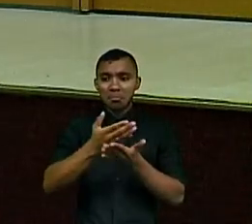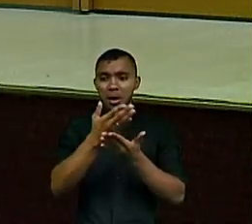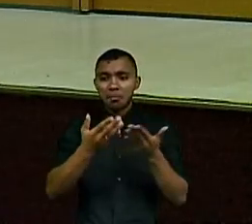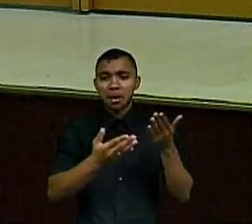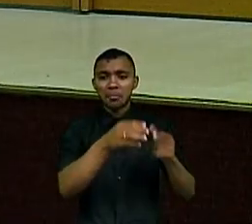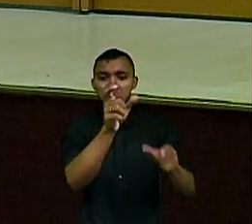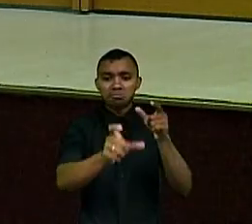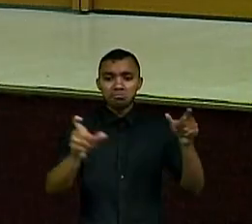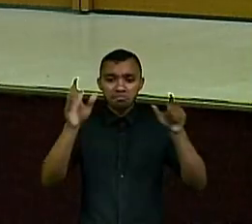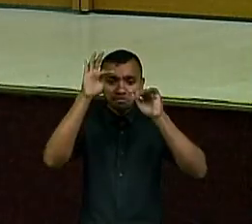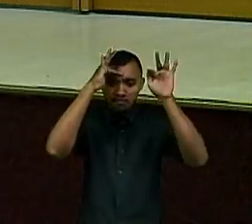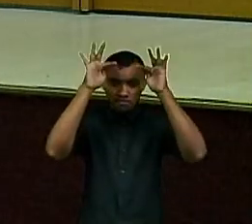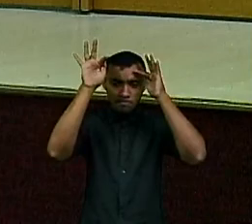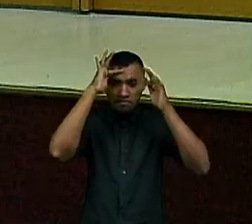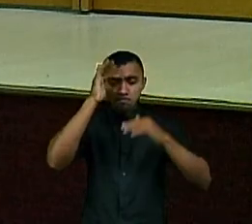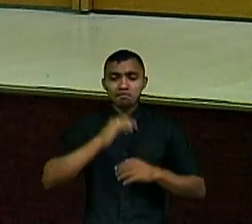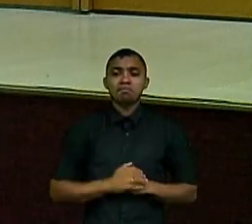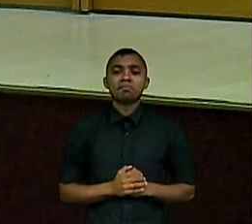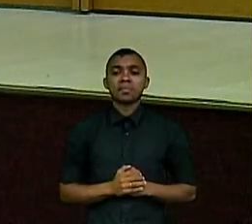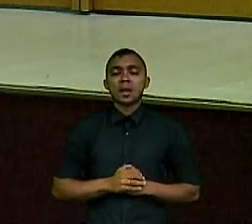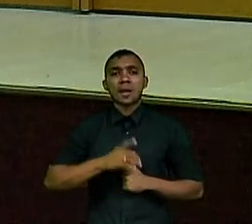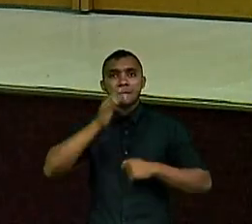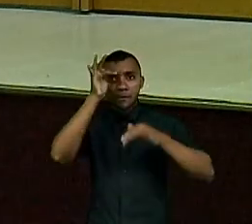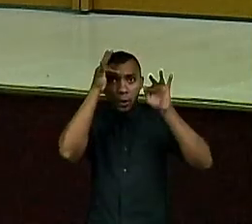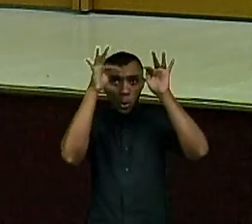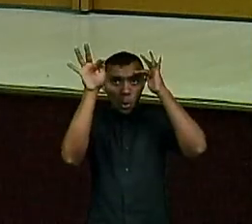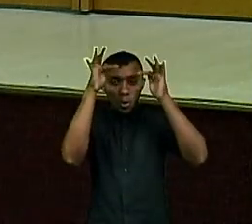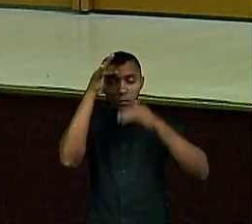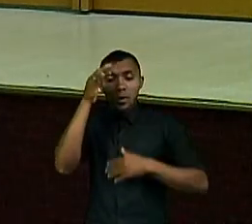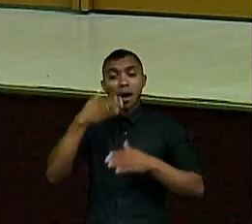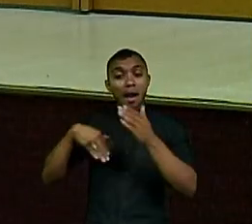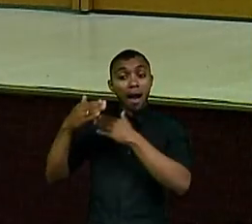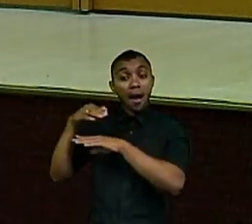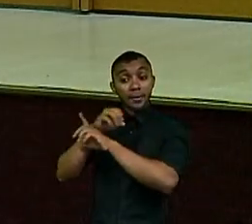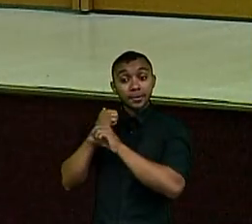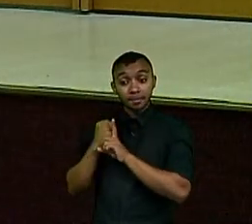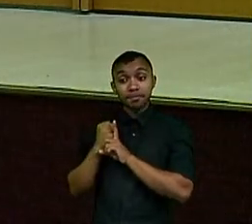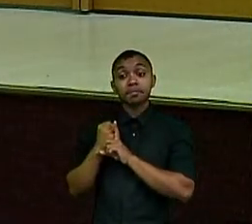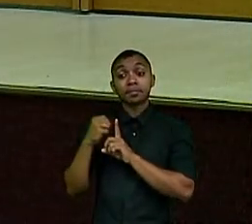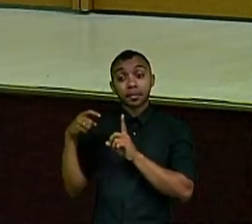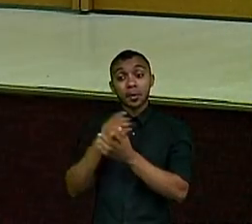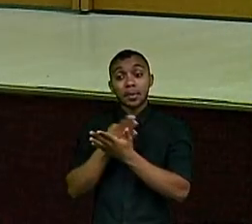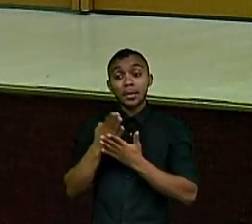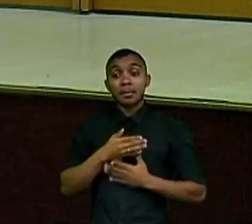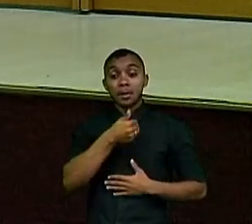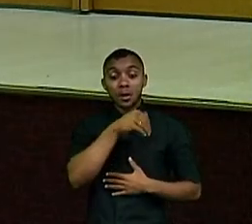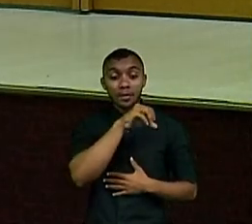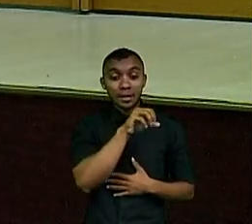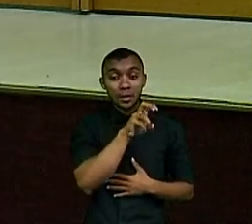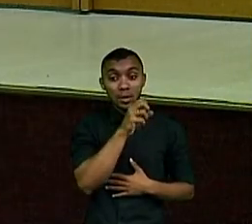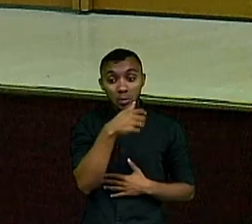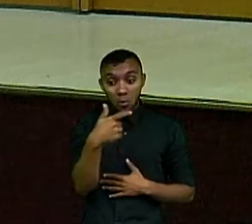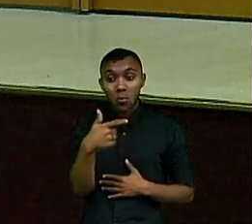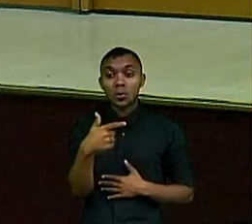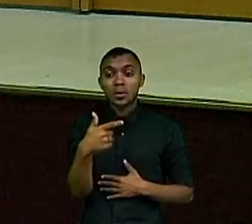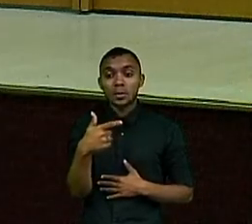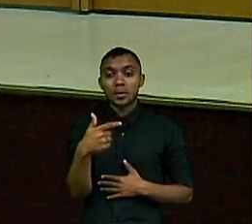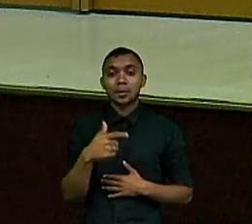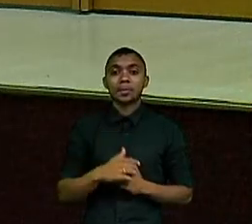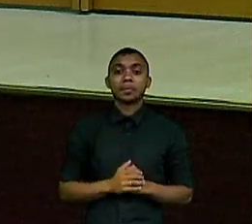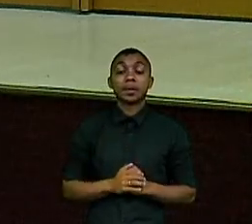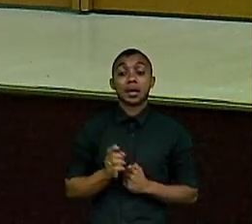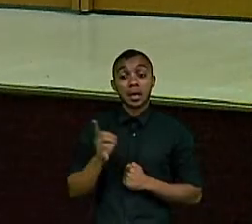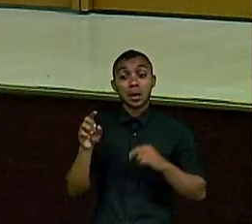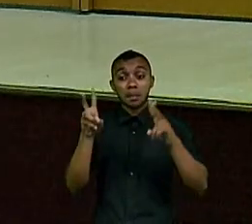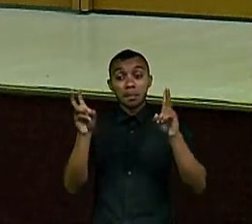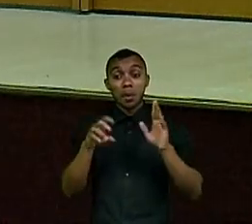iluministas Eu não falo só filósofo porque na época não tinha sociologia sociologia de 1852 contratado positivista Augusto nós estamos falando de